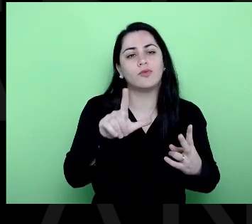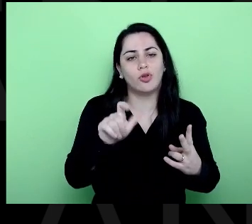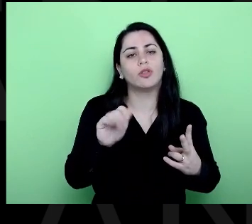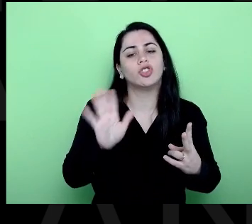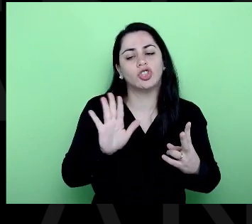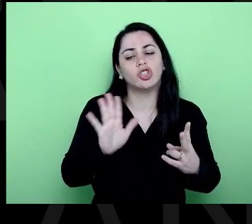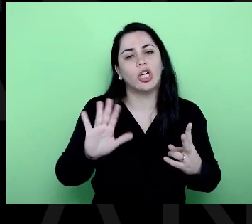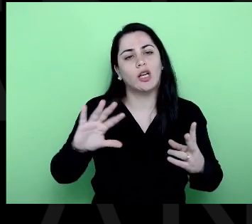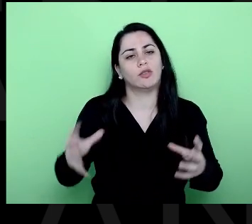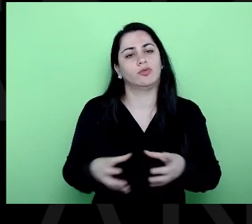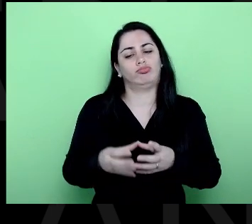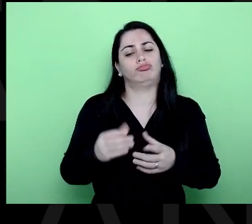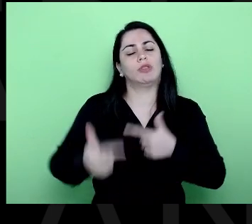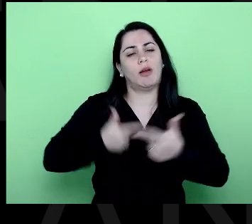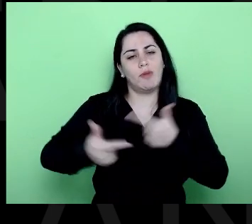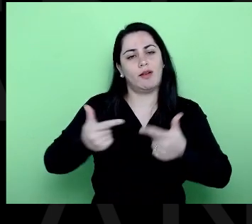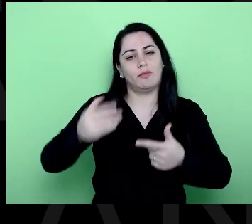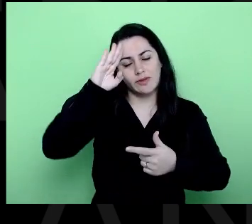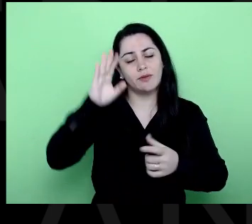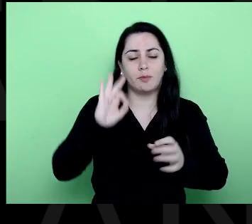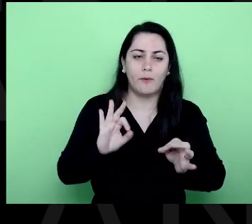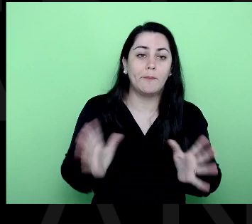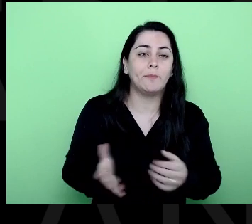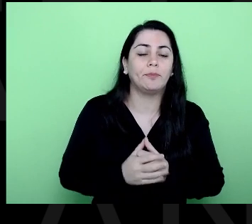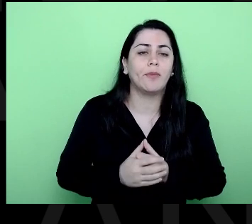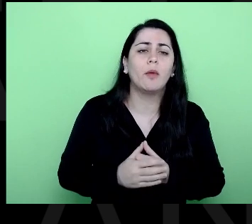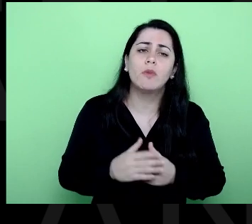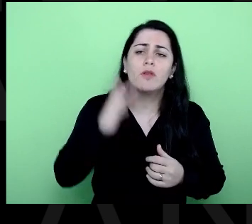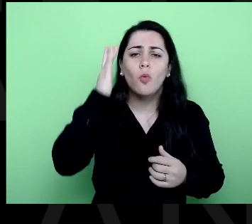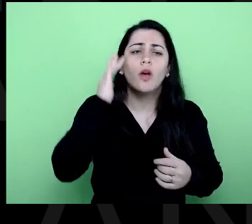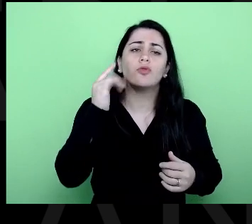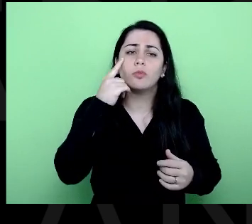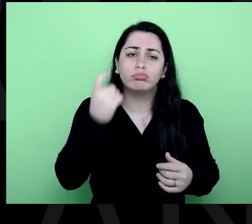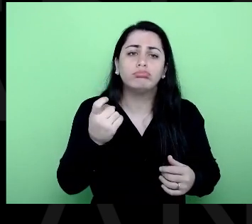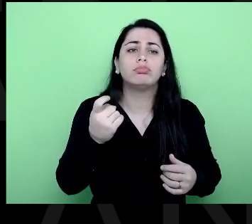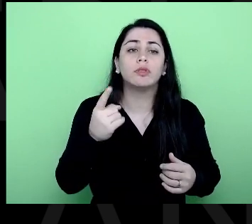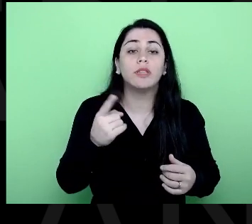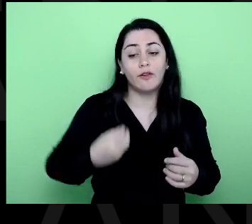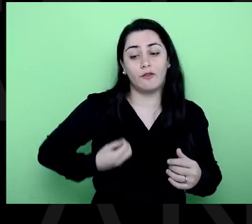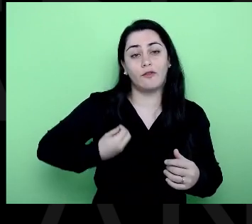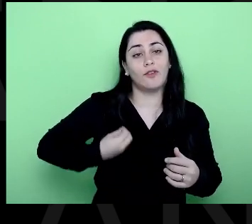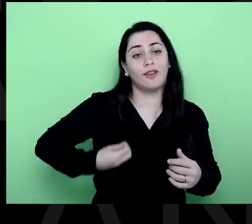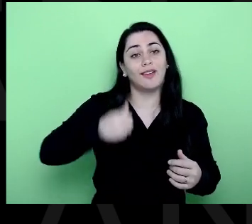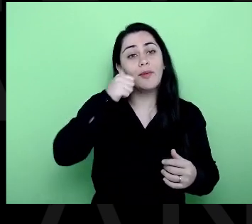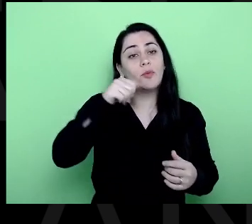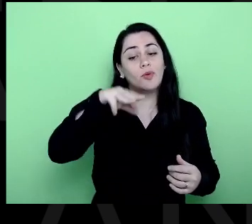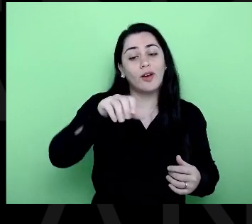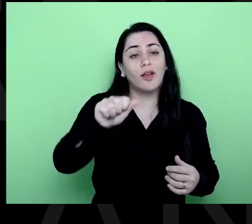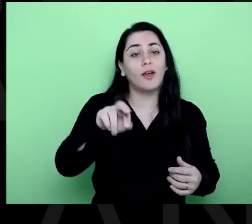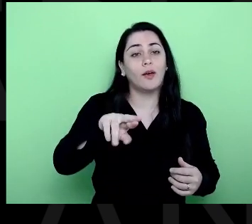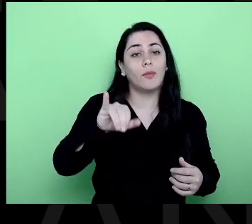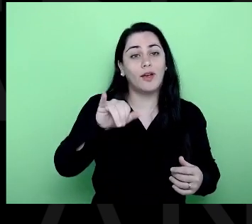ali. Mas eu acho interessante, porque... Sei lá, pela vida da Maria Tereza, a gente compreende até mais o Jango,